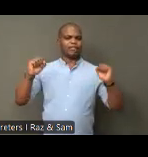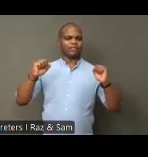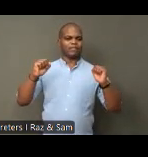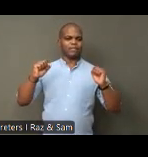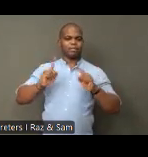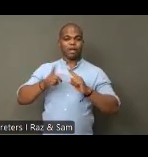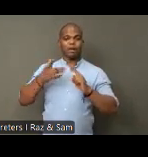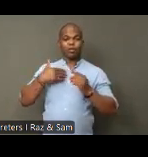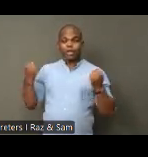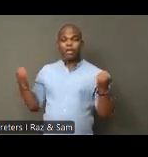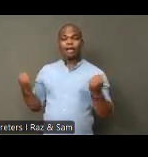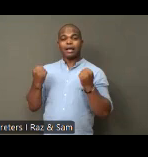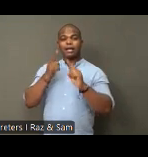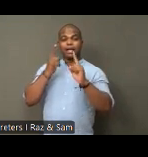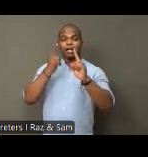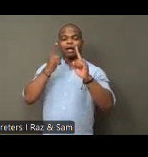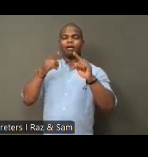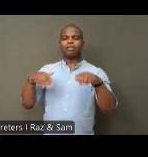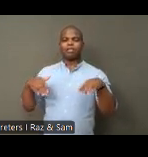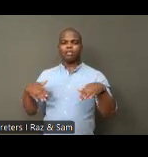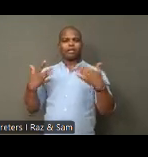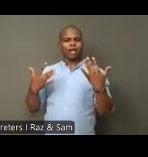e saudável. Mas o momento não pode parar aqui.